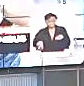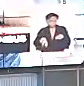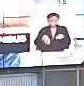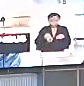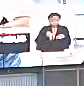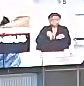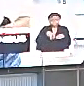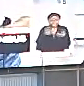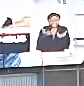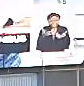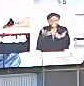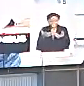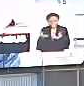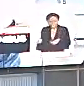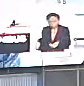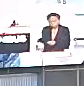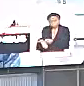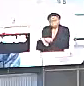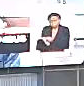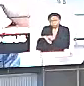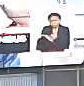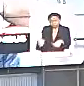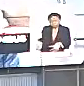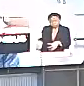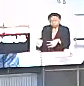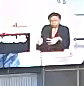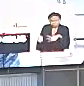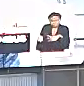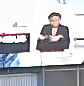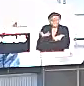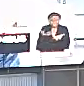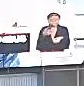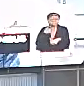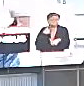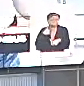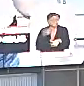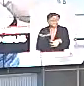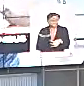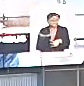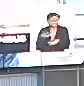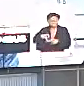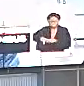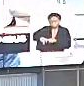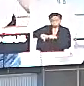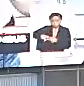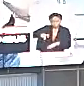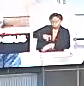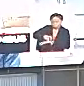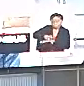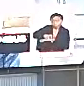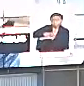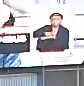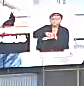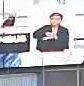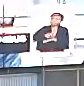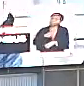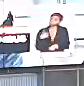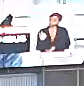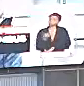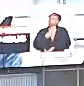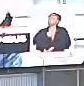carregados por nós pessoas com deficiência vocês gostariam de ser carregados por nós Porque nós sim pensaríamos uma melhor forma de